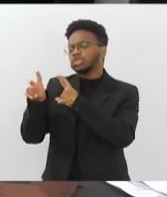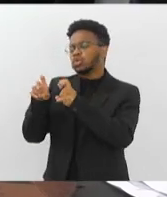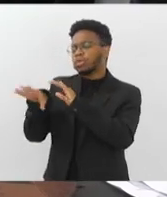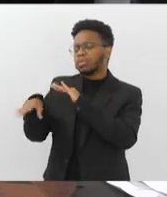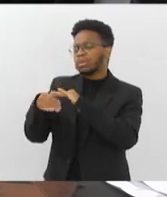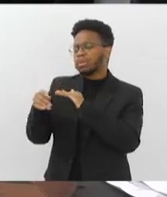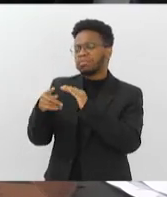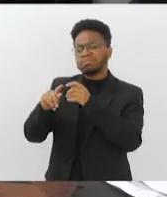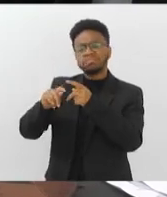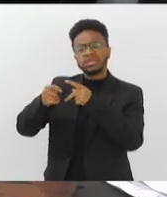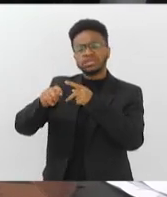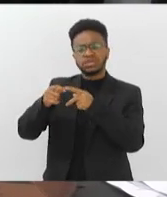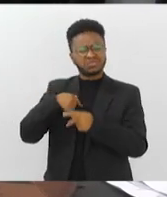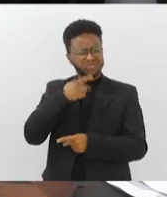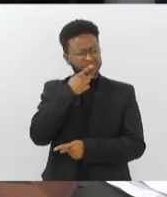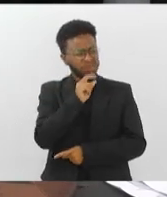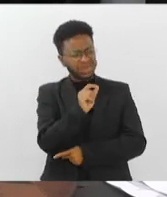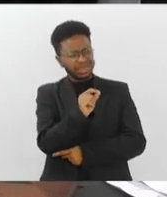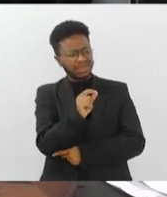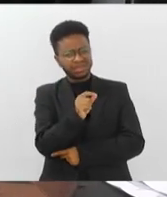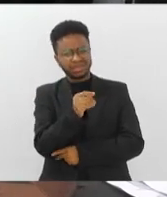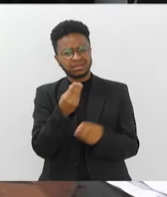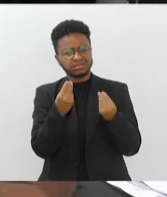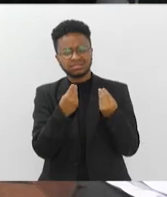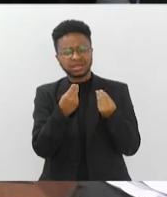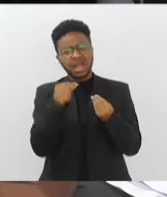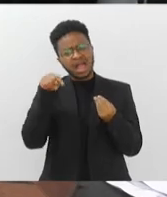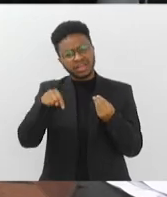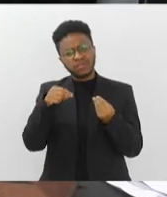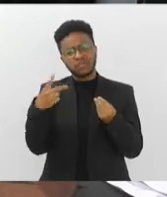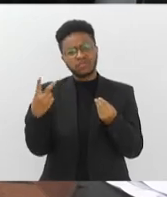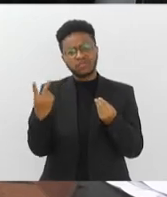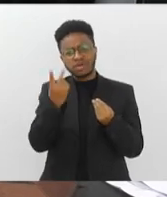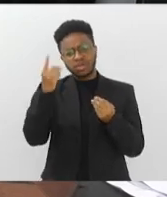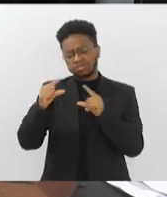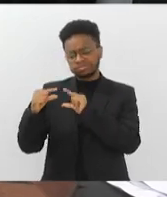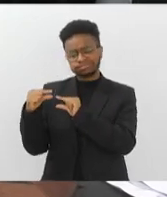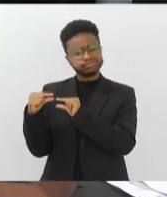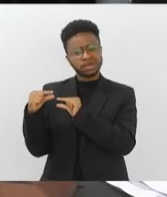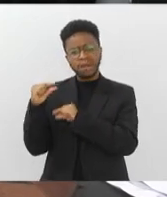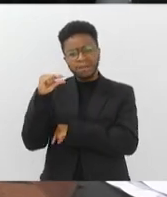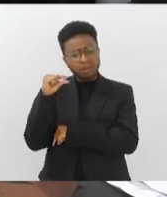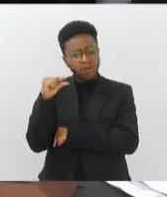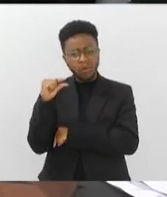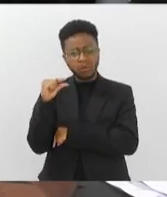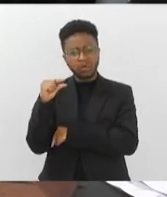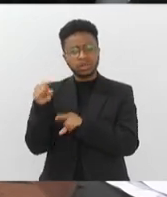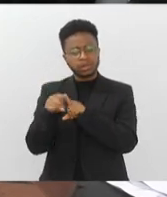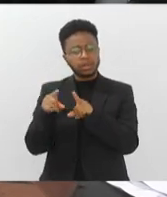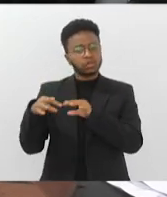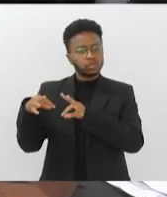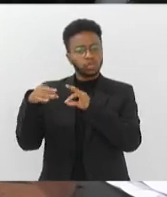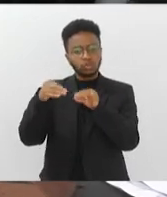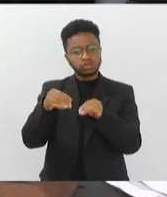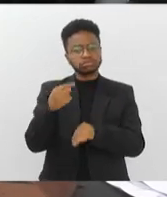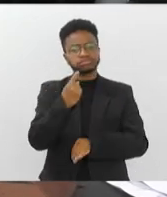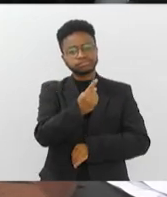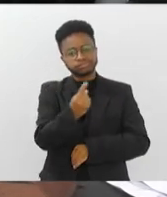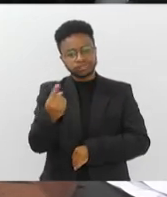falei, mas peraí, emenda PIX? Aqui o valor é desse tamanho, todas individuais,